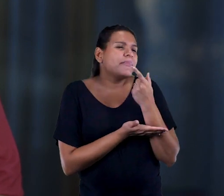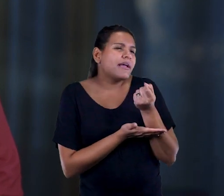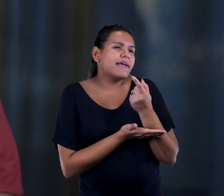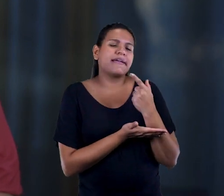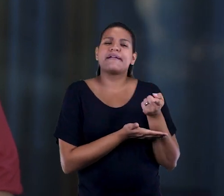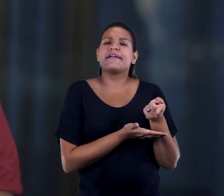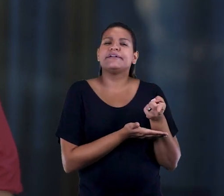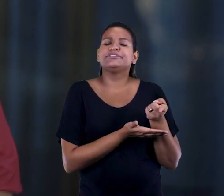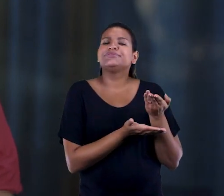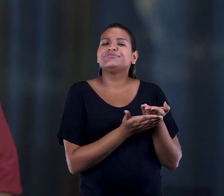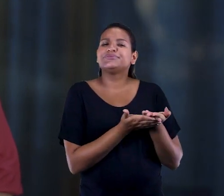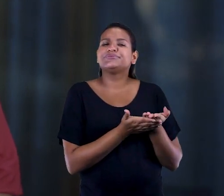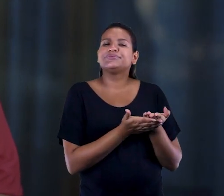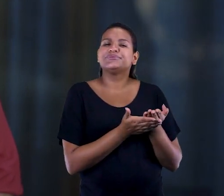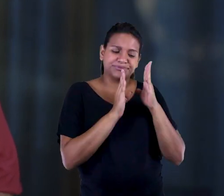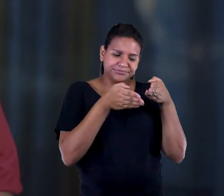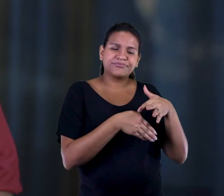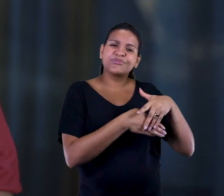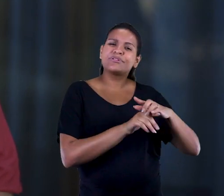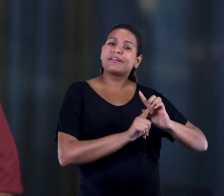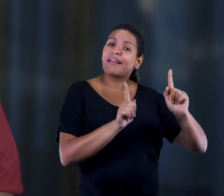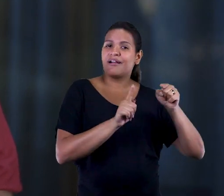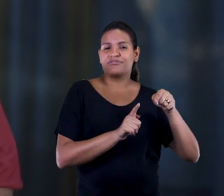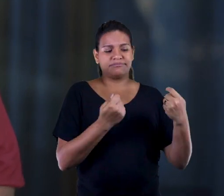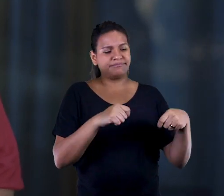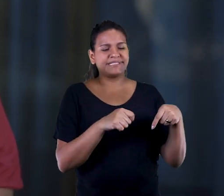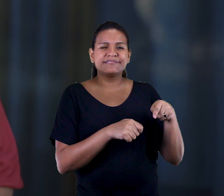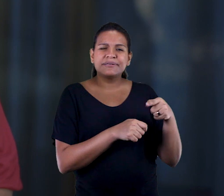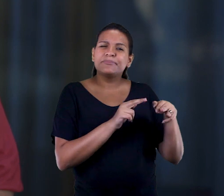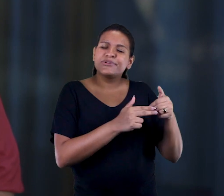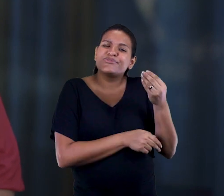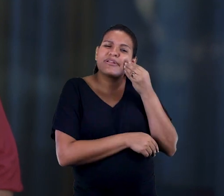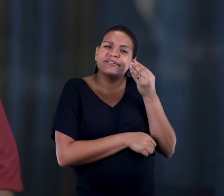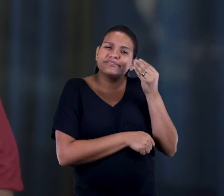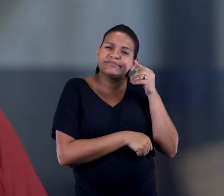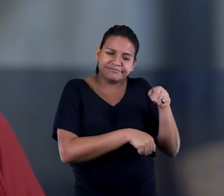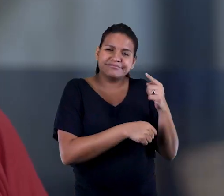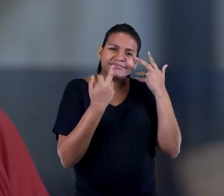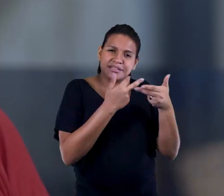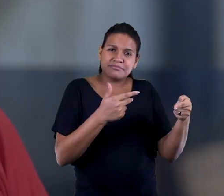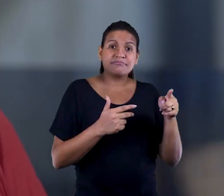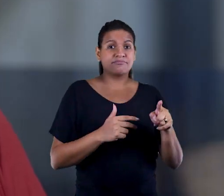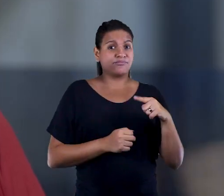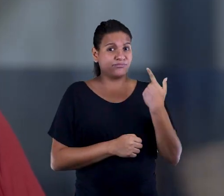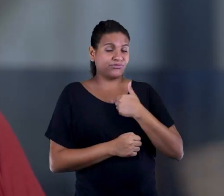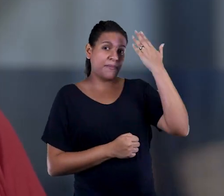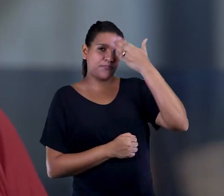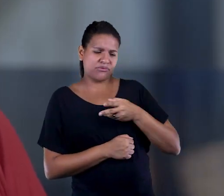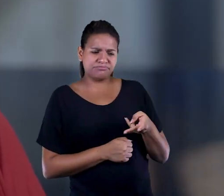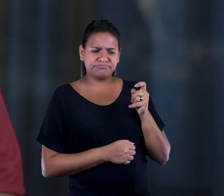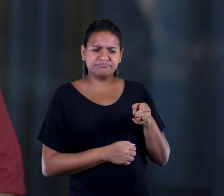fazendo estudos para doenças graves e que isso era necessário, e que depois a gente descobriu, diante das provas, que isso não